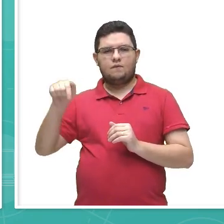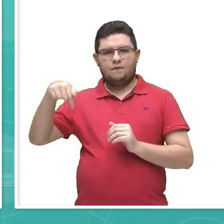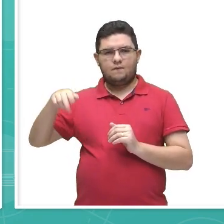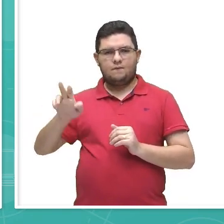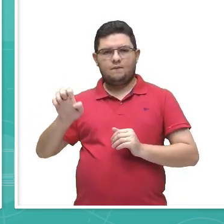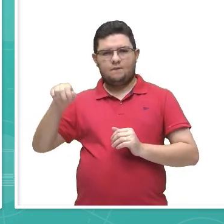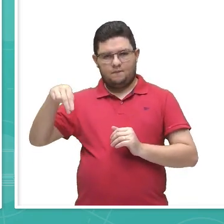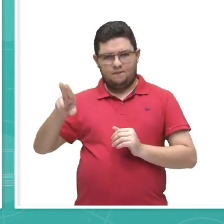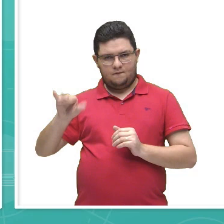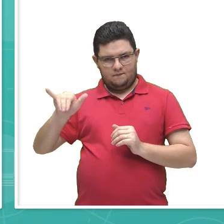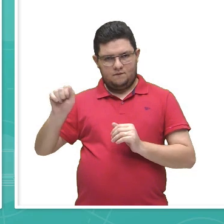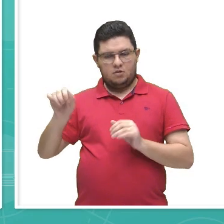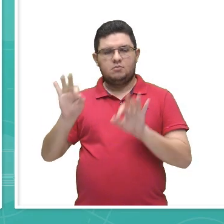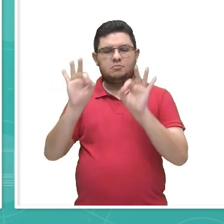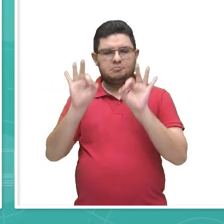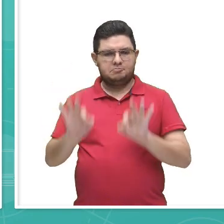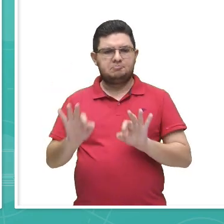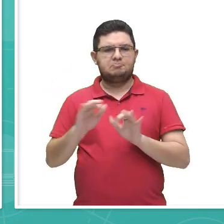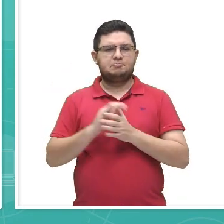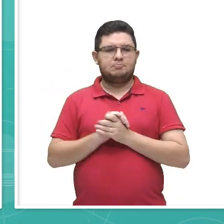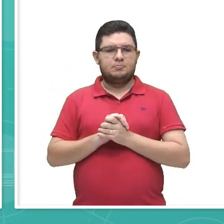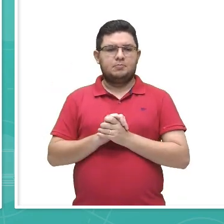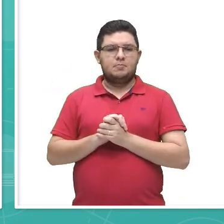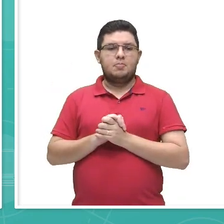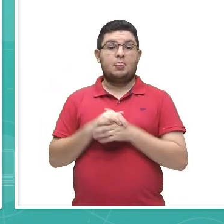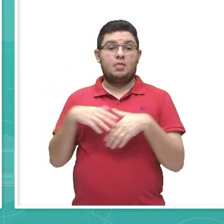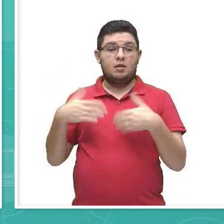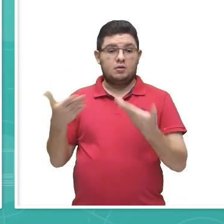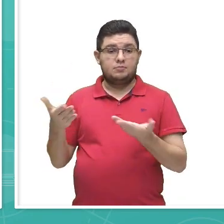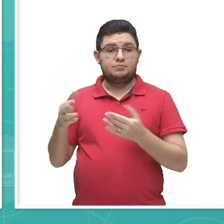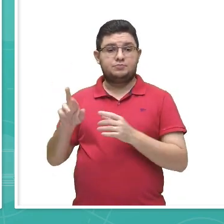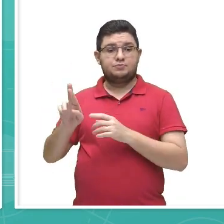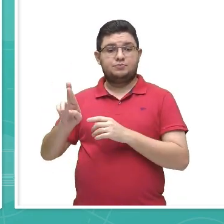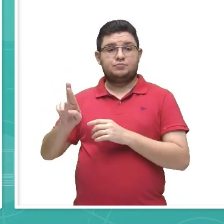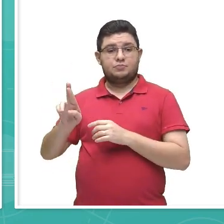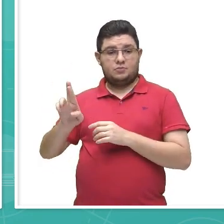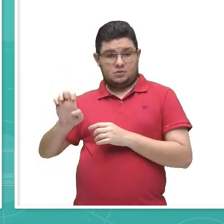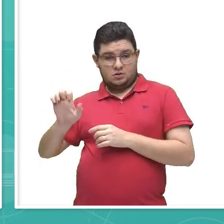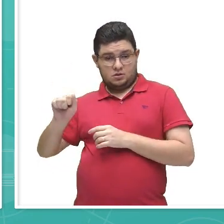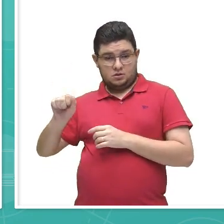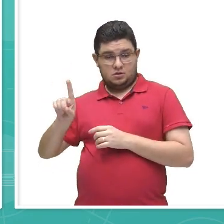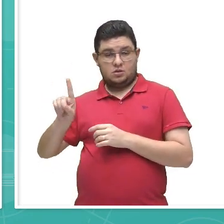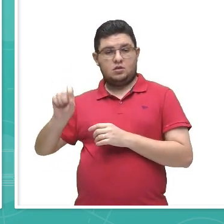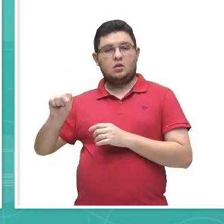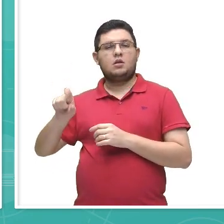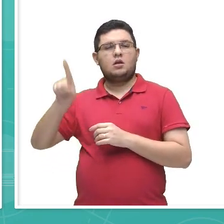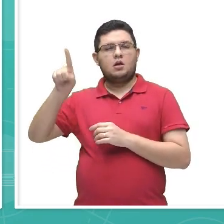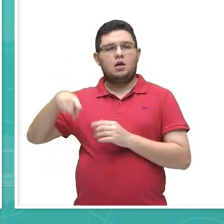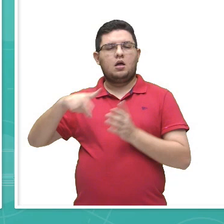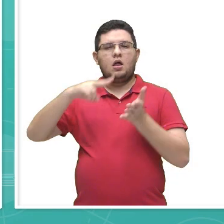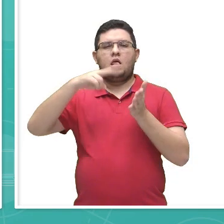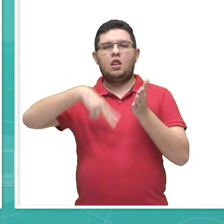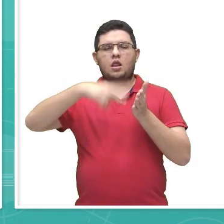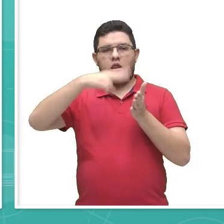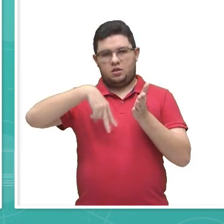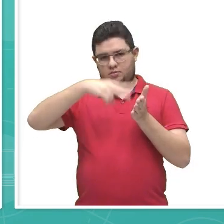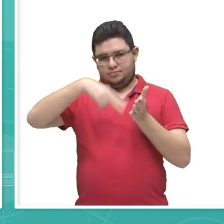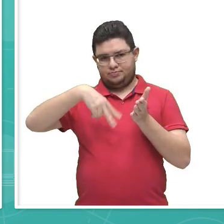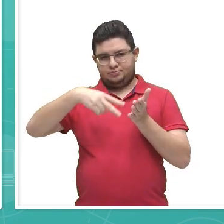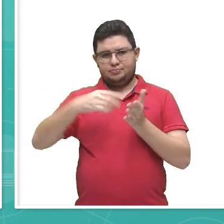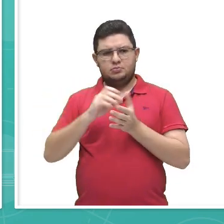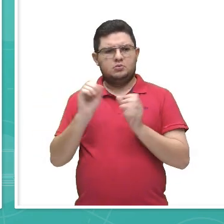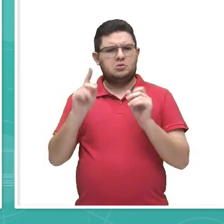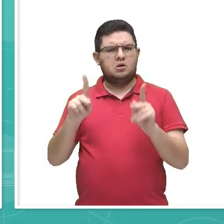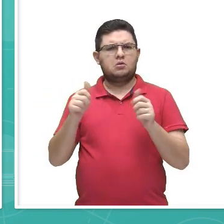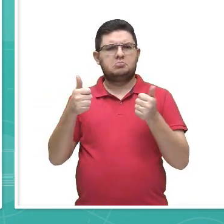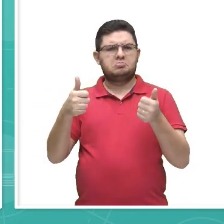Yes. E a próxima, she reads before going to bed. Então ela lê um pouco antes de ir para a cama.